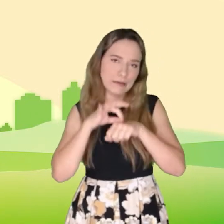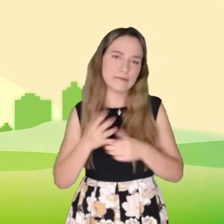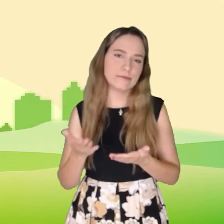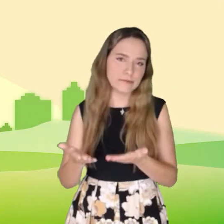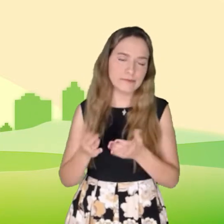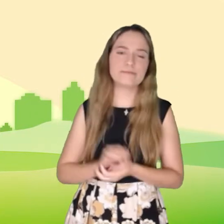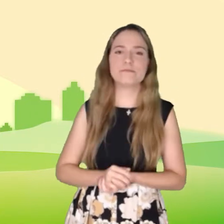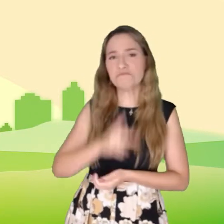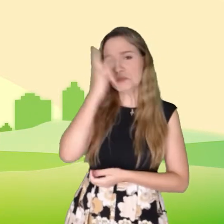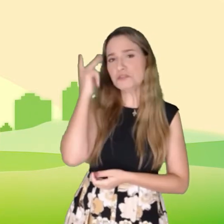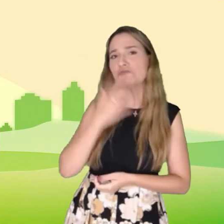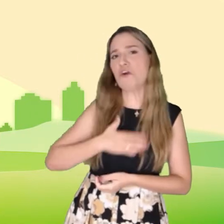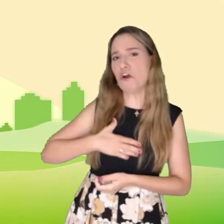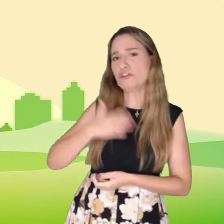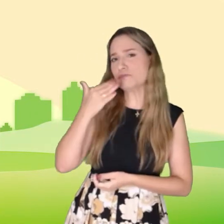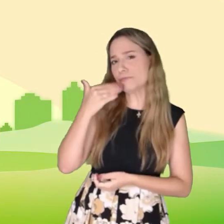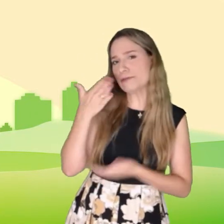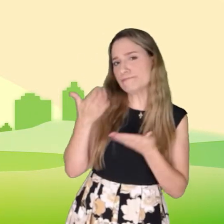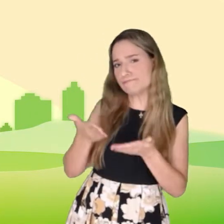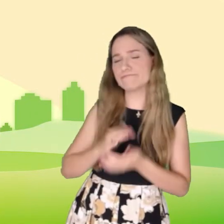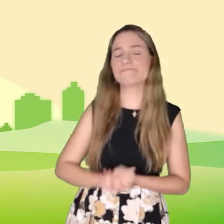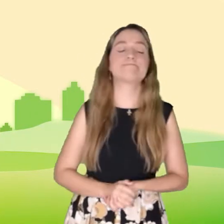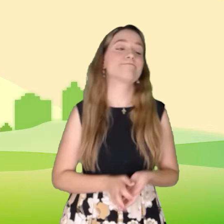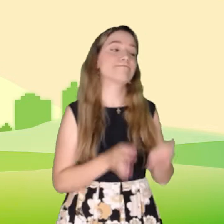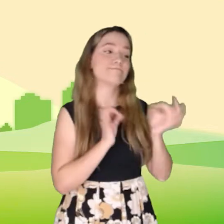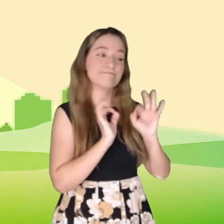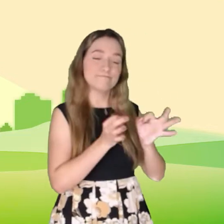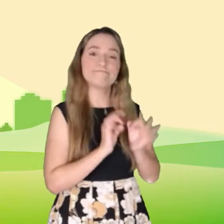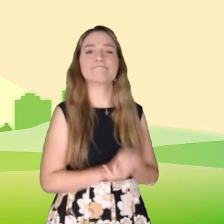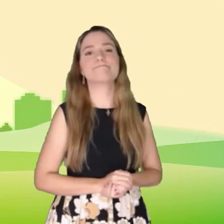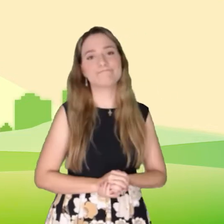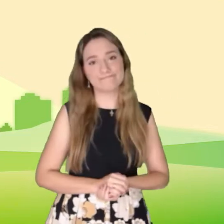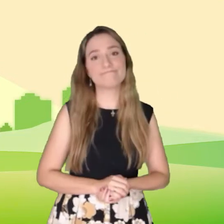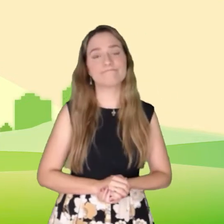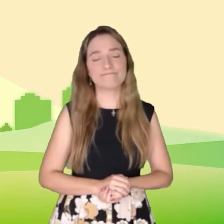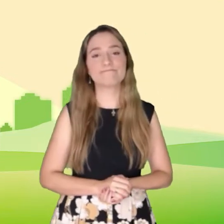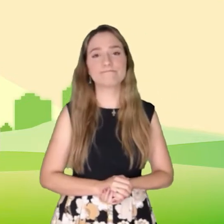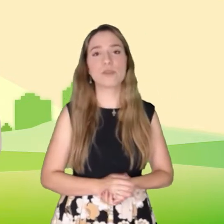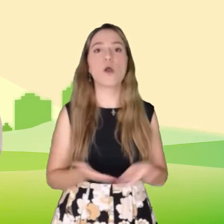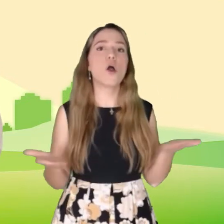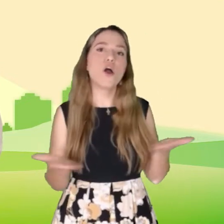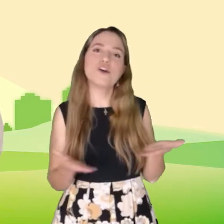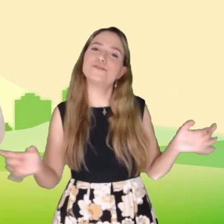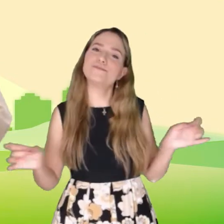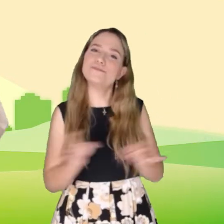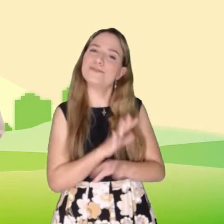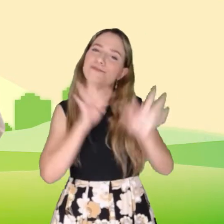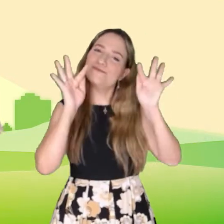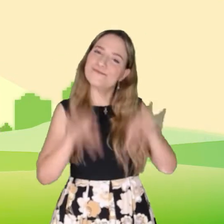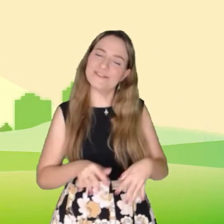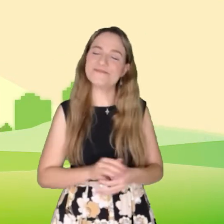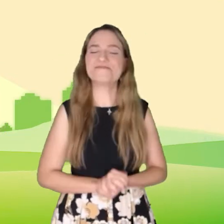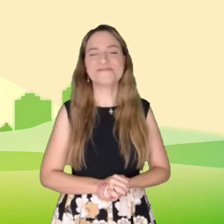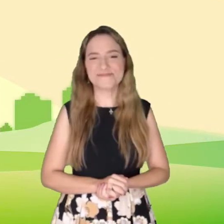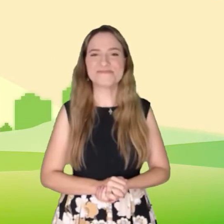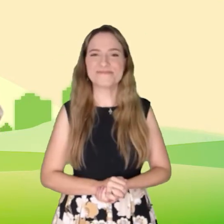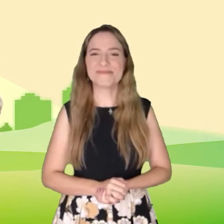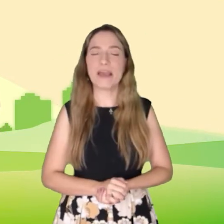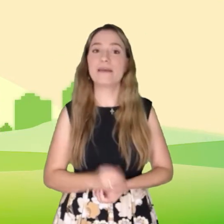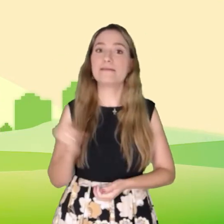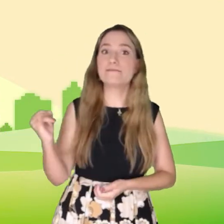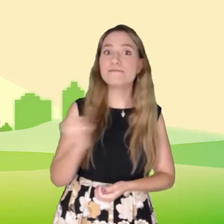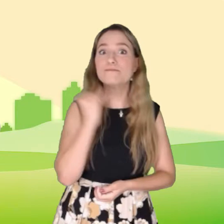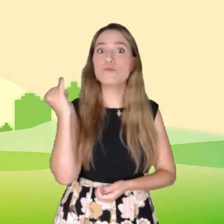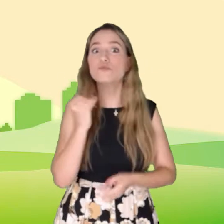carne, por aqueles que apreciam, né? Exatamente, Mara. E hoje, encerramos nossa conversa por aqui, pessoal.